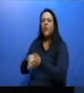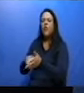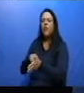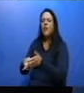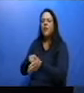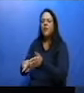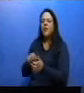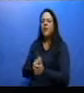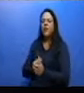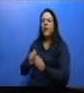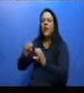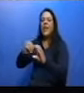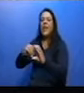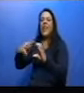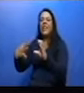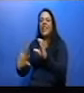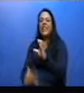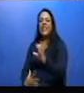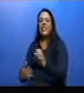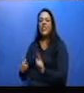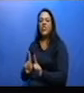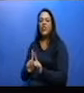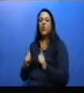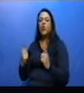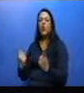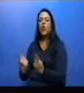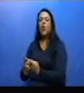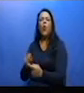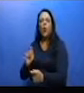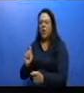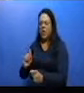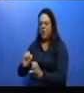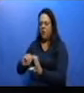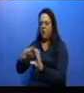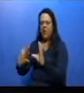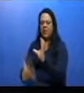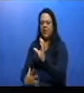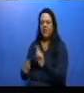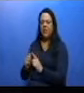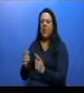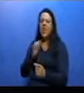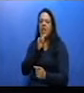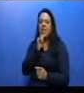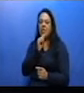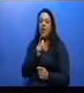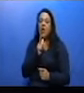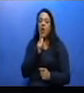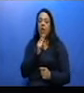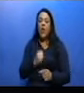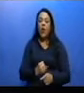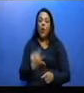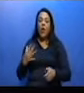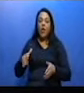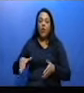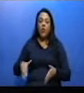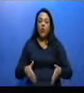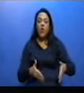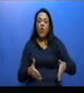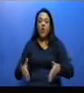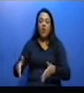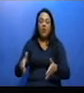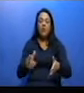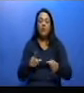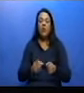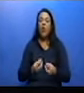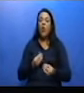do estado? O que são características geográficas? Quantos rios tem? Como são as paisagens do